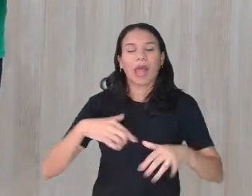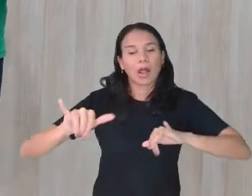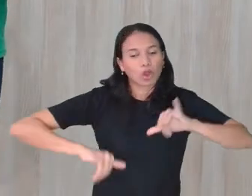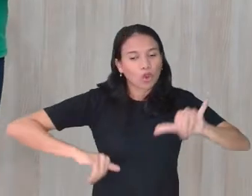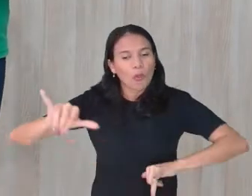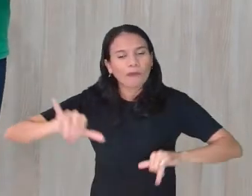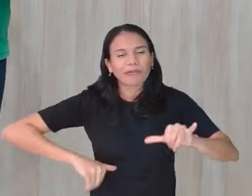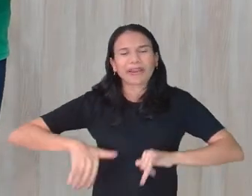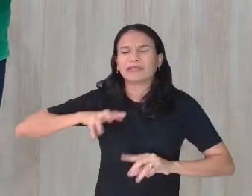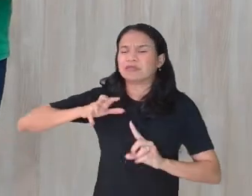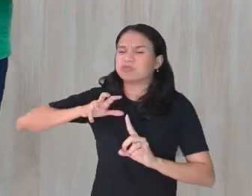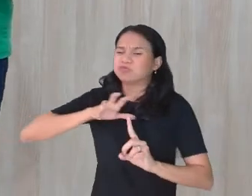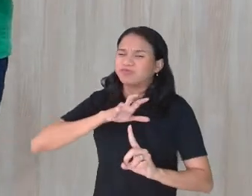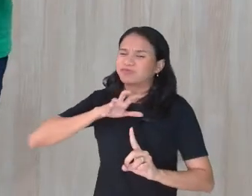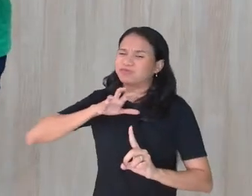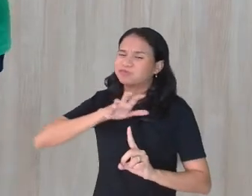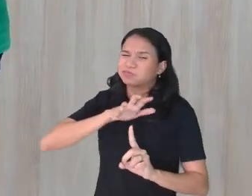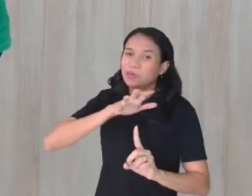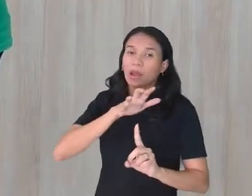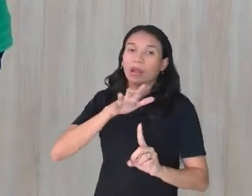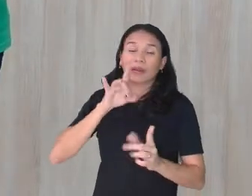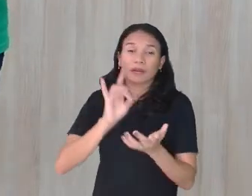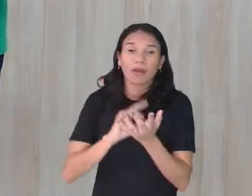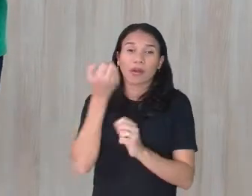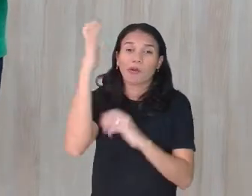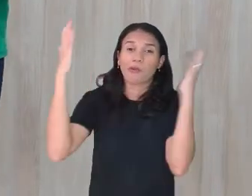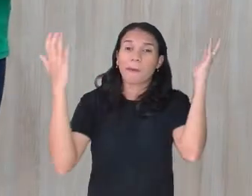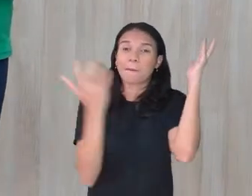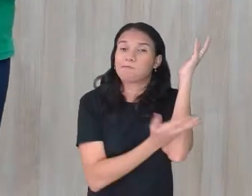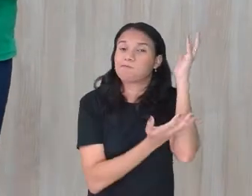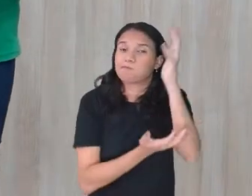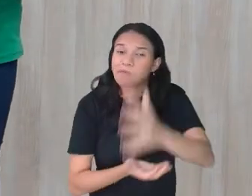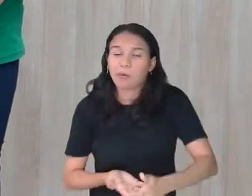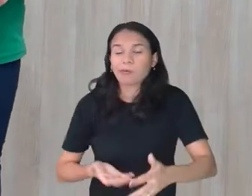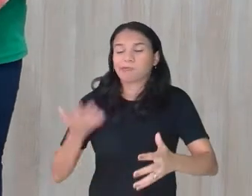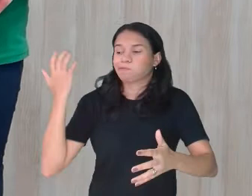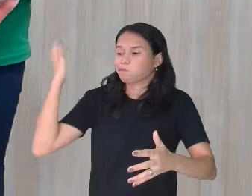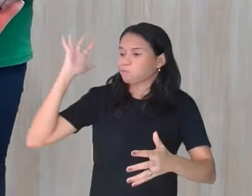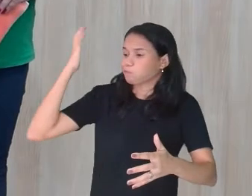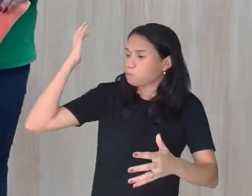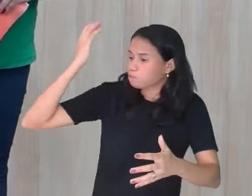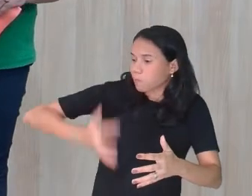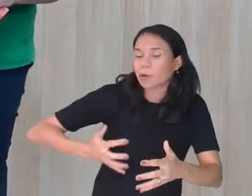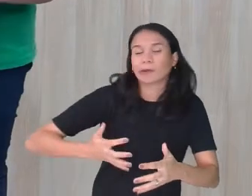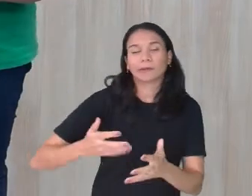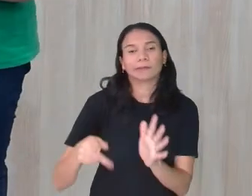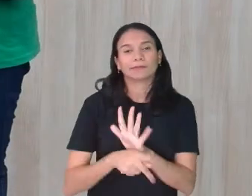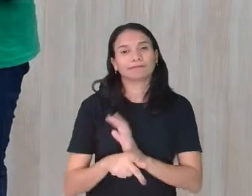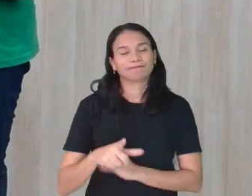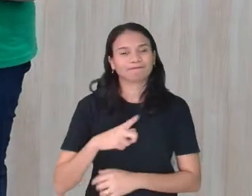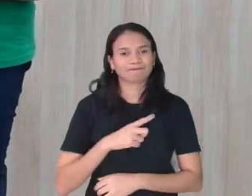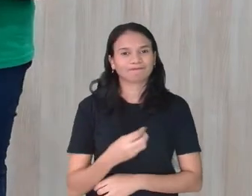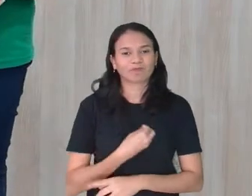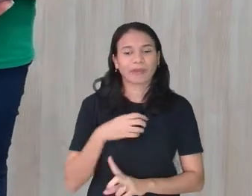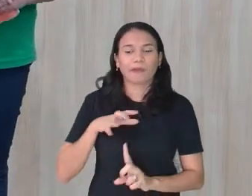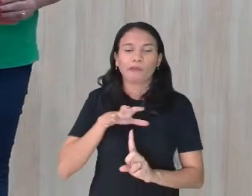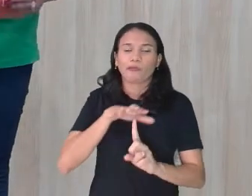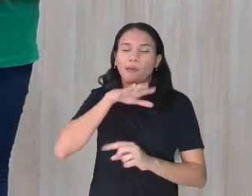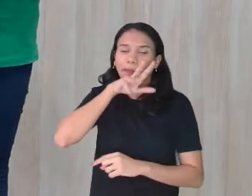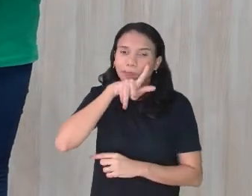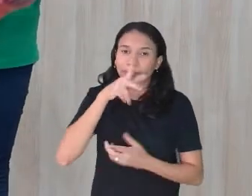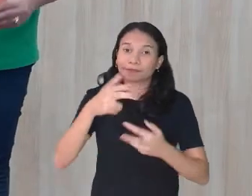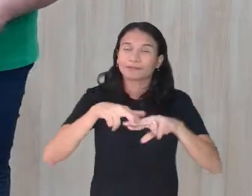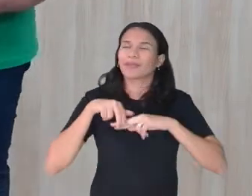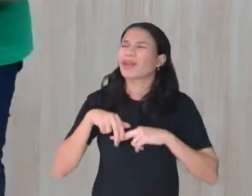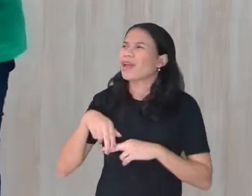sofrendo muito com a questão aí da devastação, da destruição desse bioma, desse ecossistema.